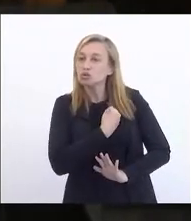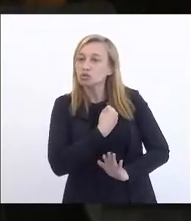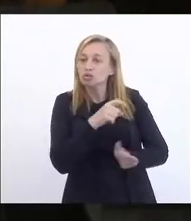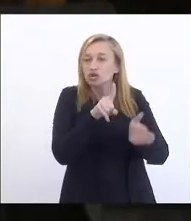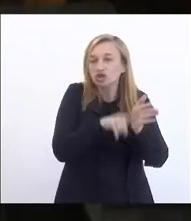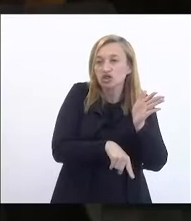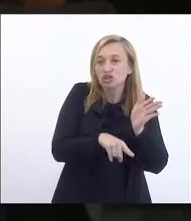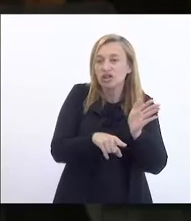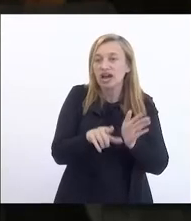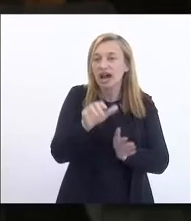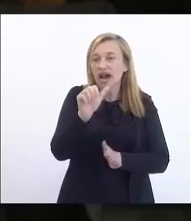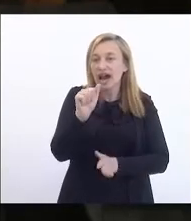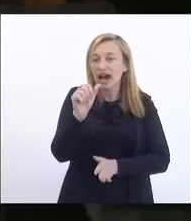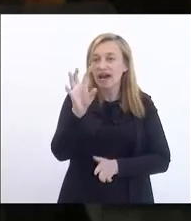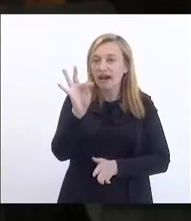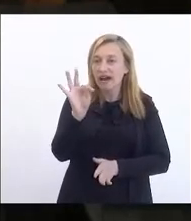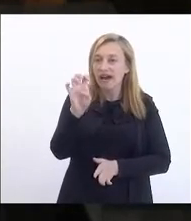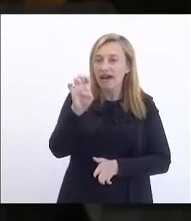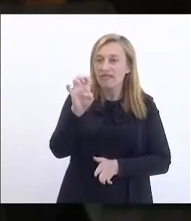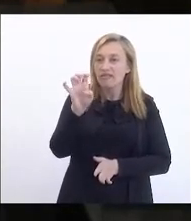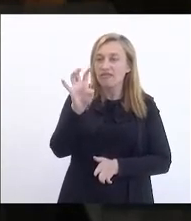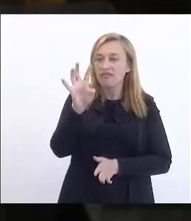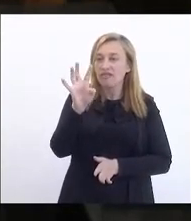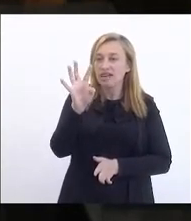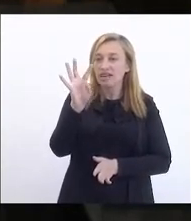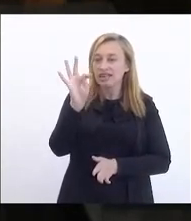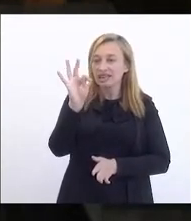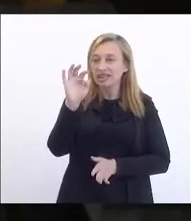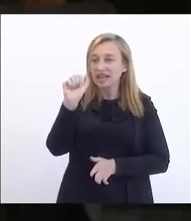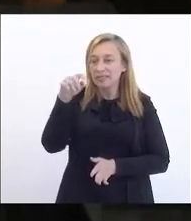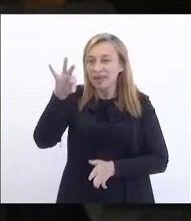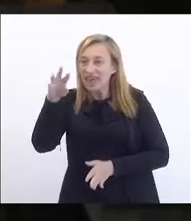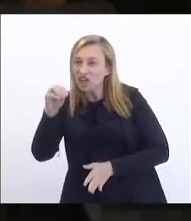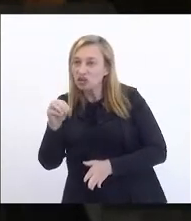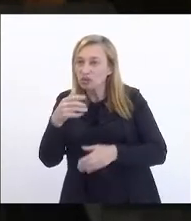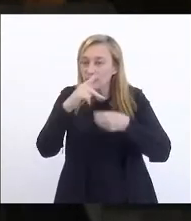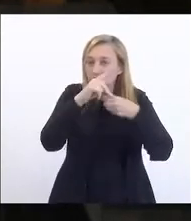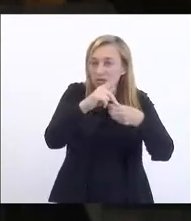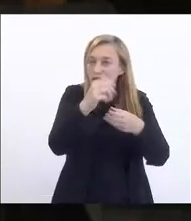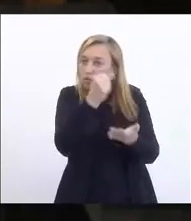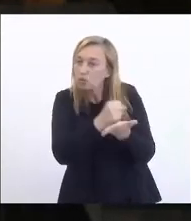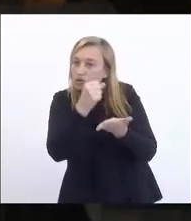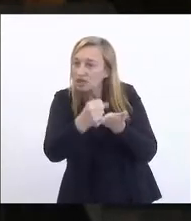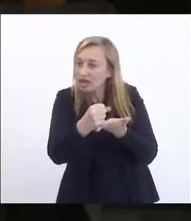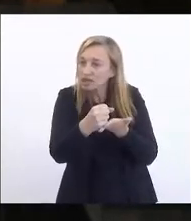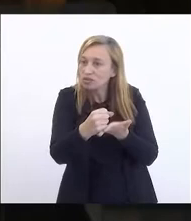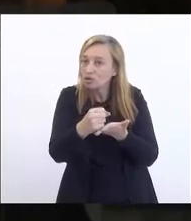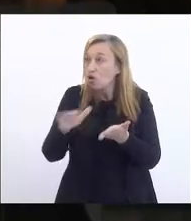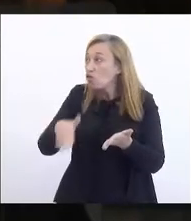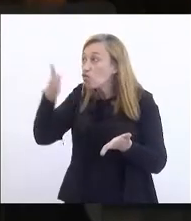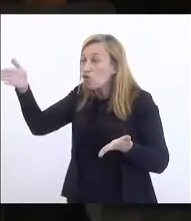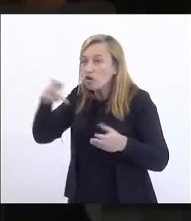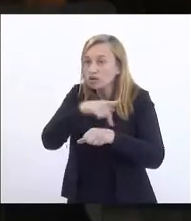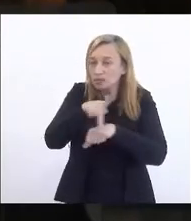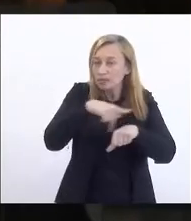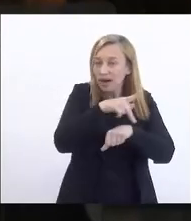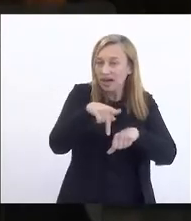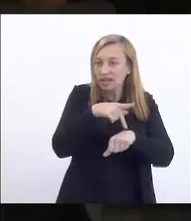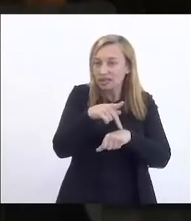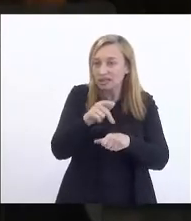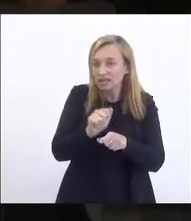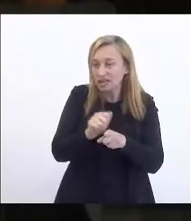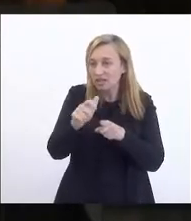afretamento, que você, Petrobras, faz os contratos no exterior, de locação,